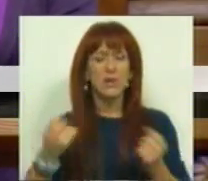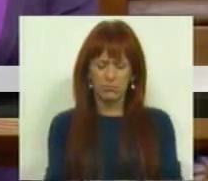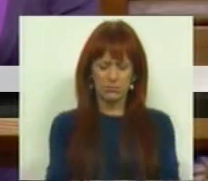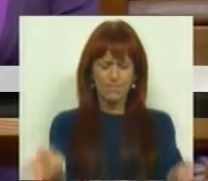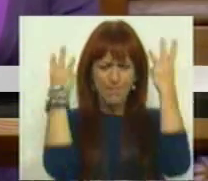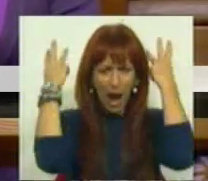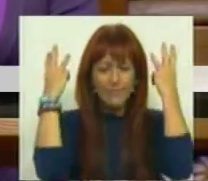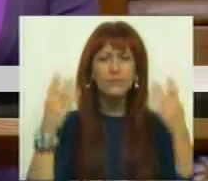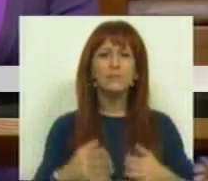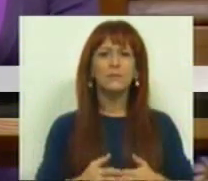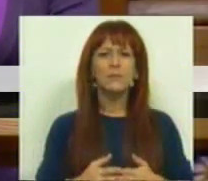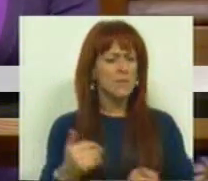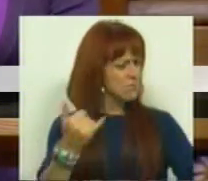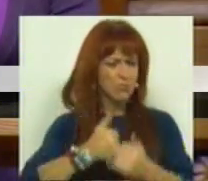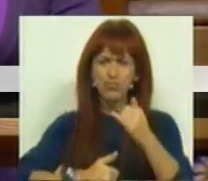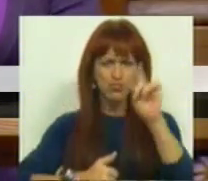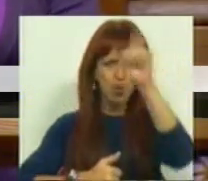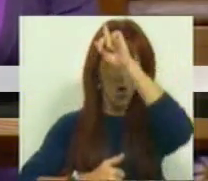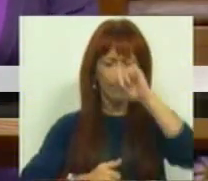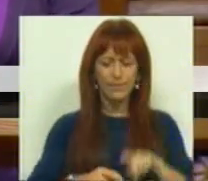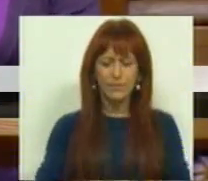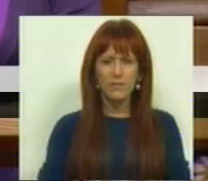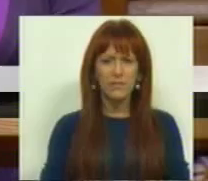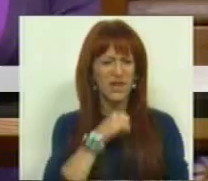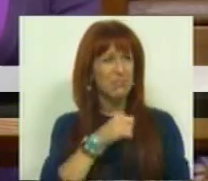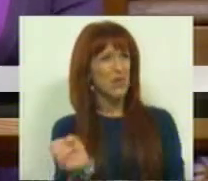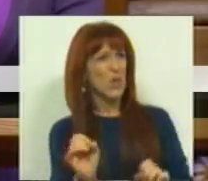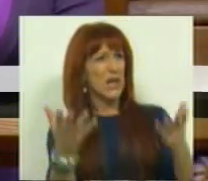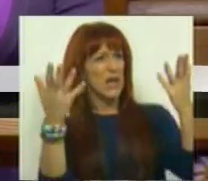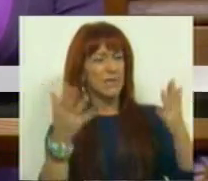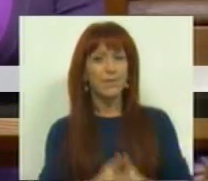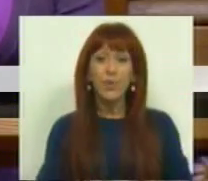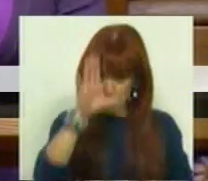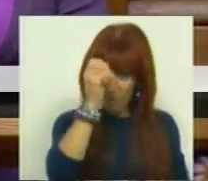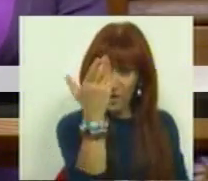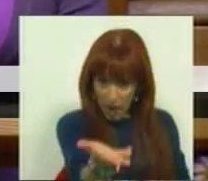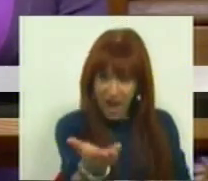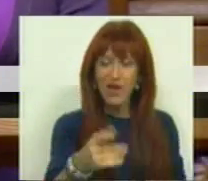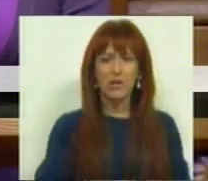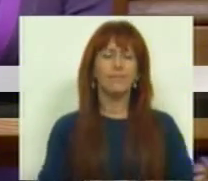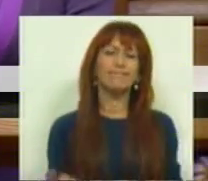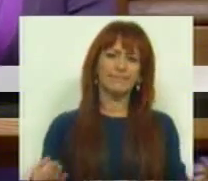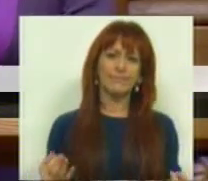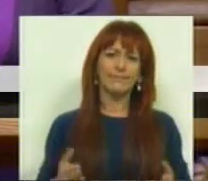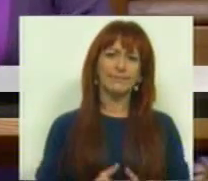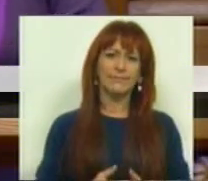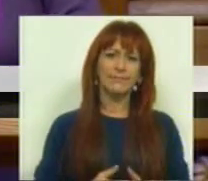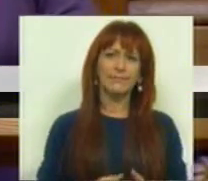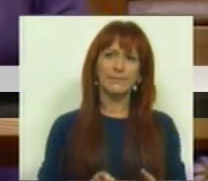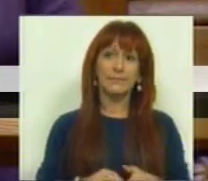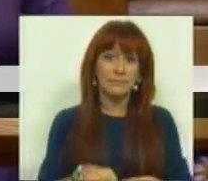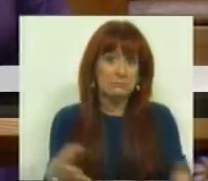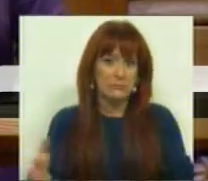ouvidos. Não remodelável, sem legitimidade, este Governo está de facto em